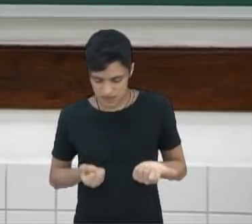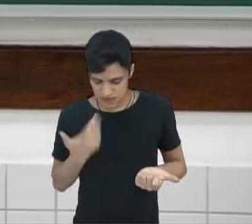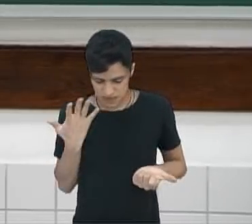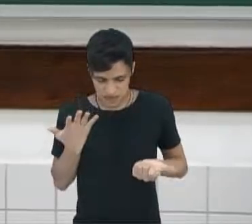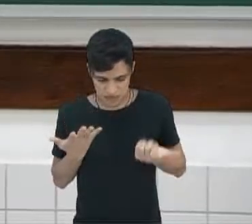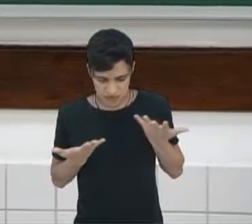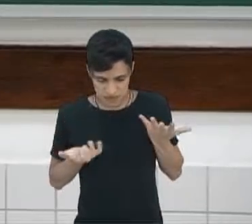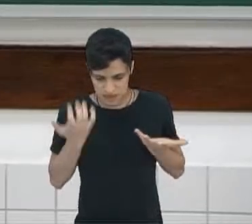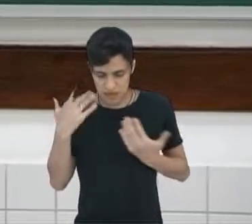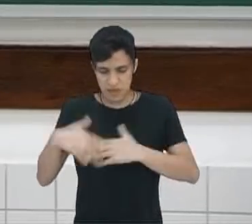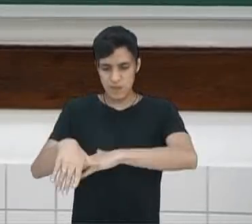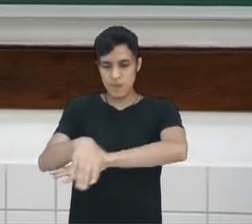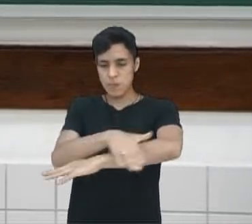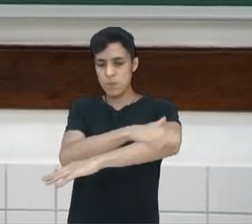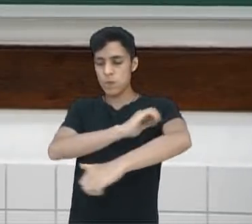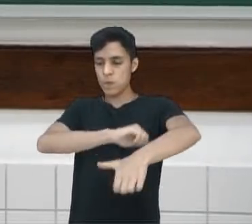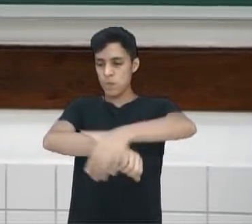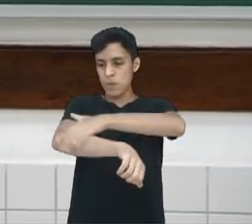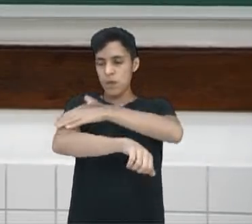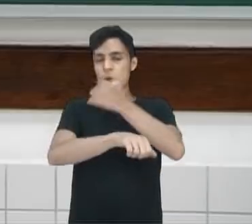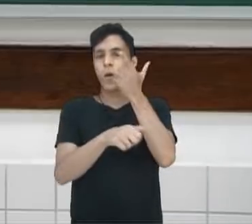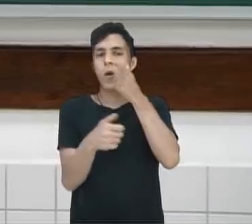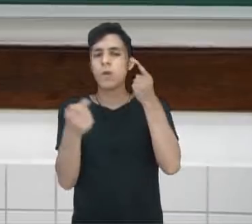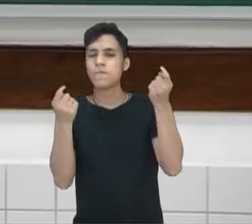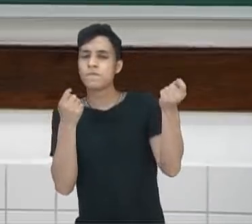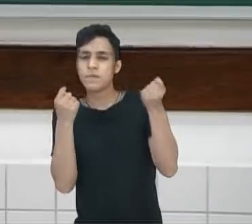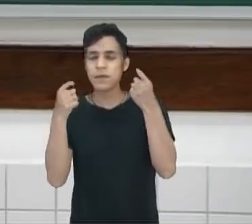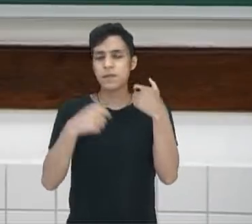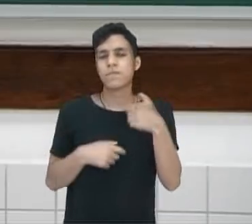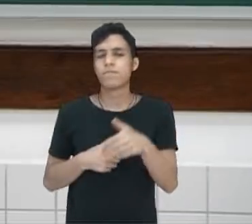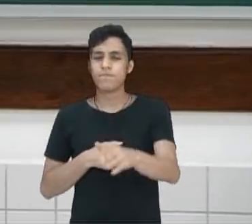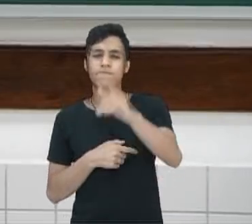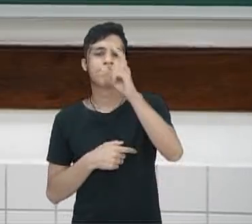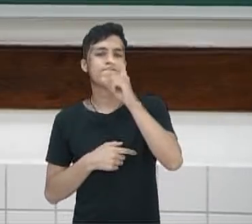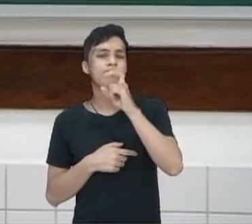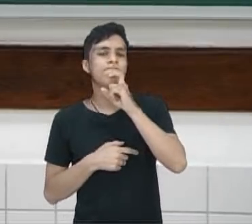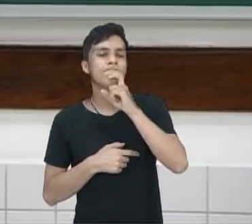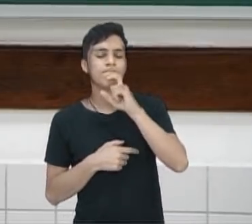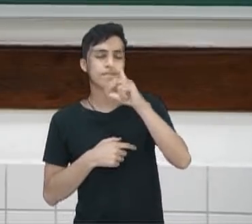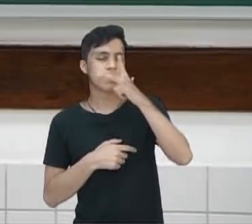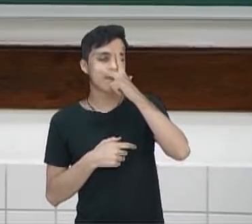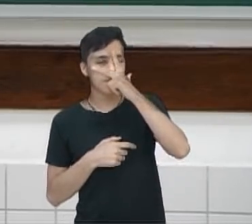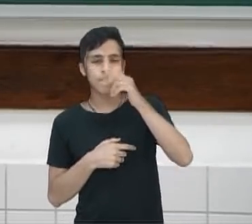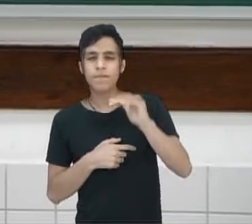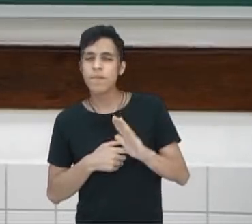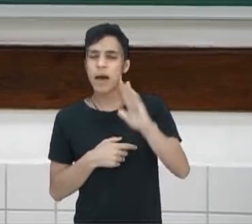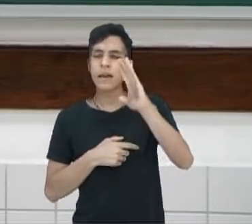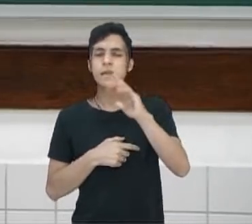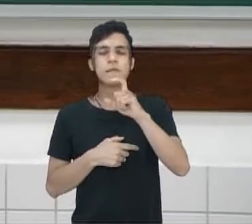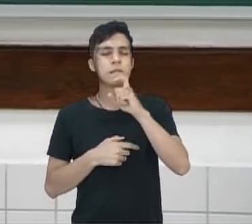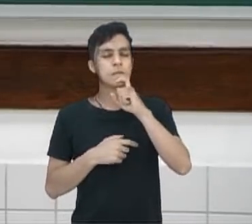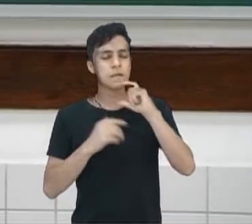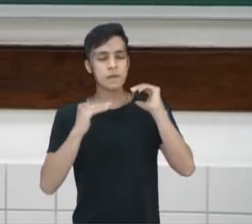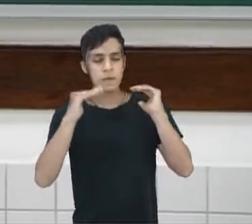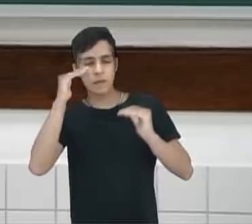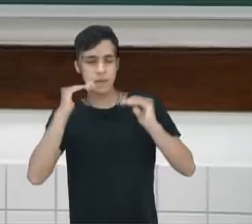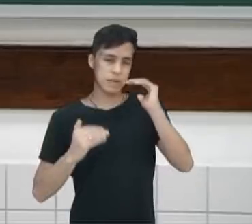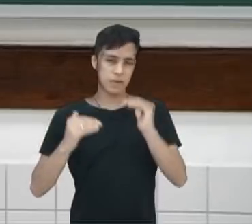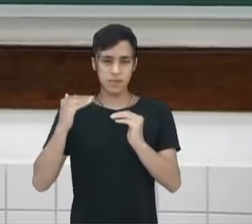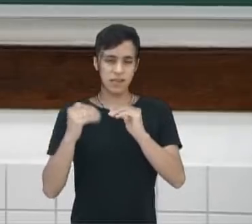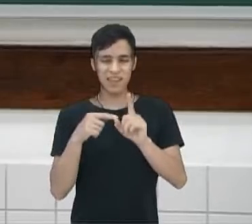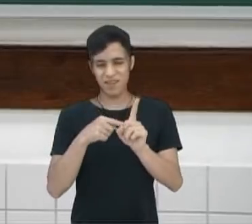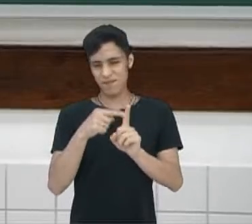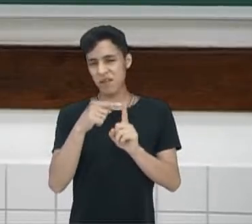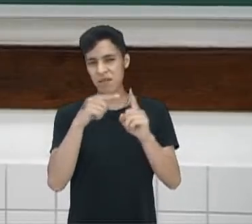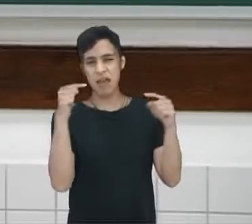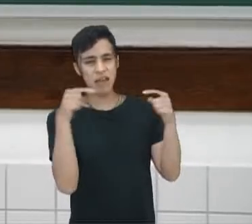suor que fica sobre a nossa pele, ele consegue refrigerar, manter um pouquinho mais, né, a nossa temperatura